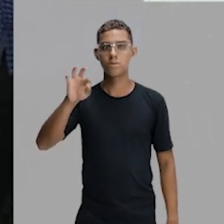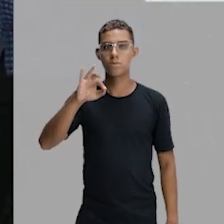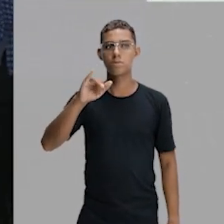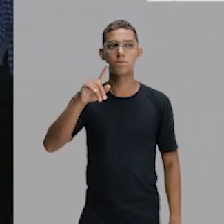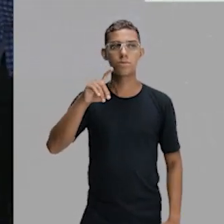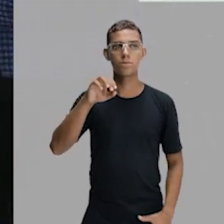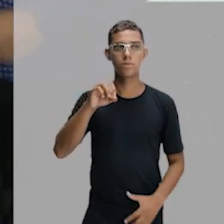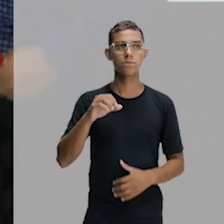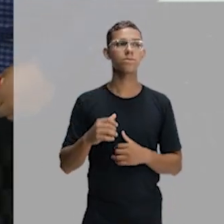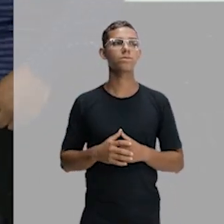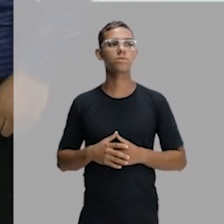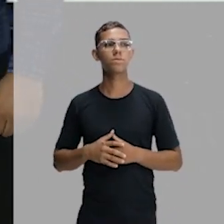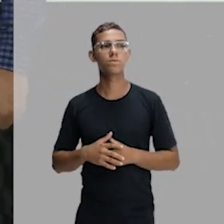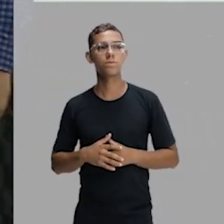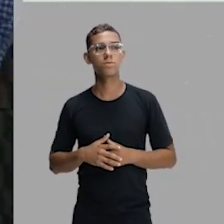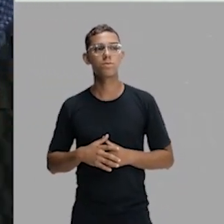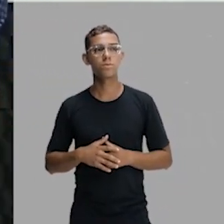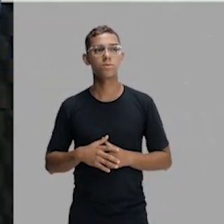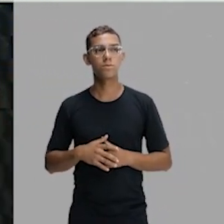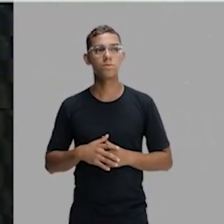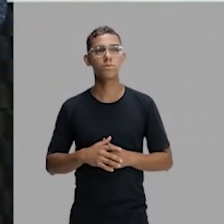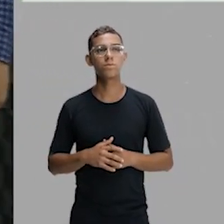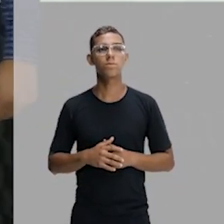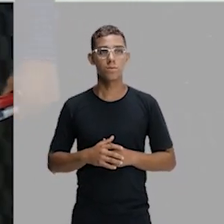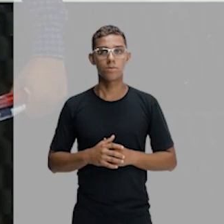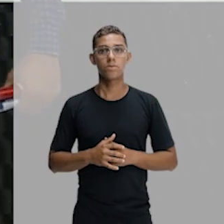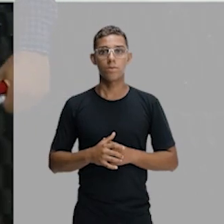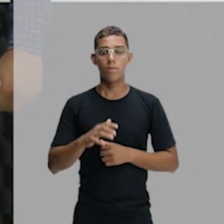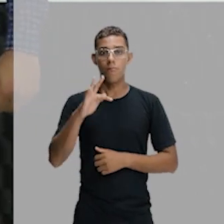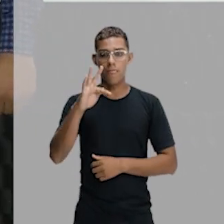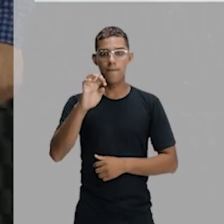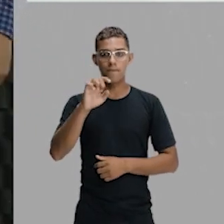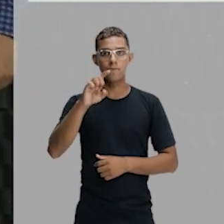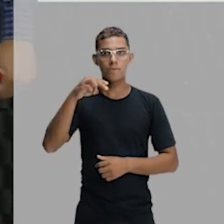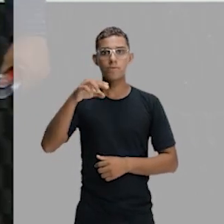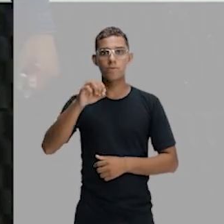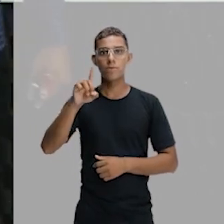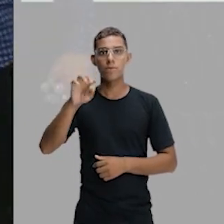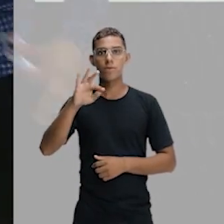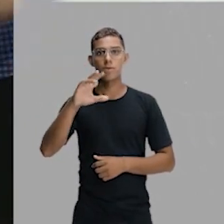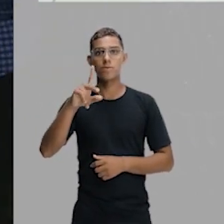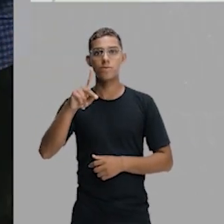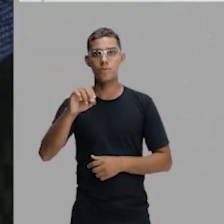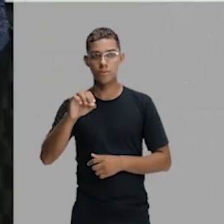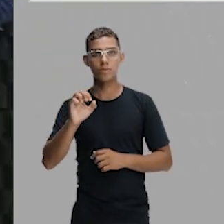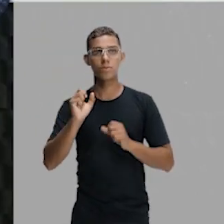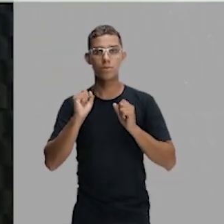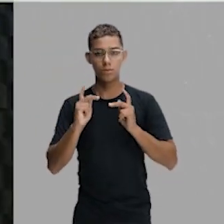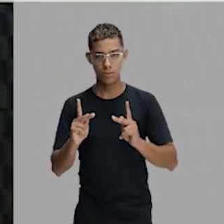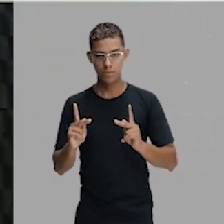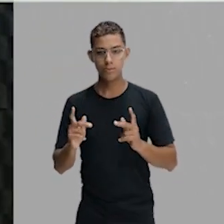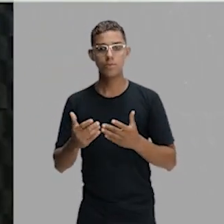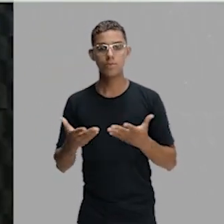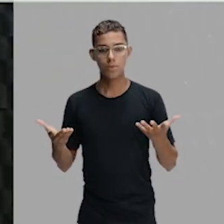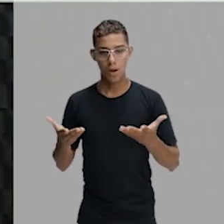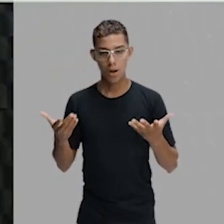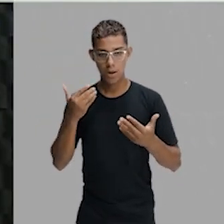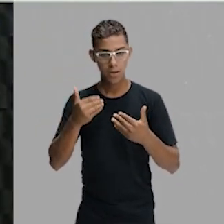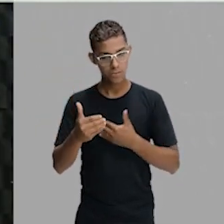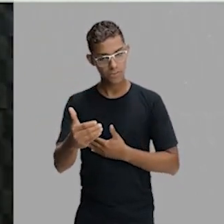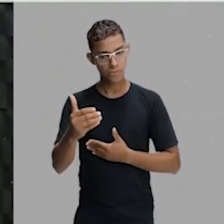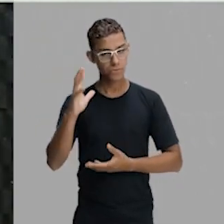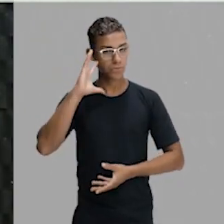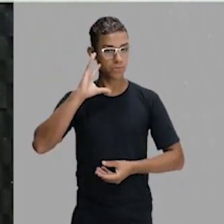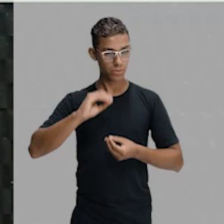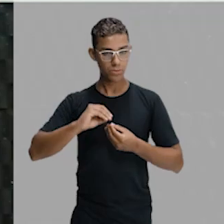visíveis. As características visíveis são o fenótipo. Ok? Então, dito isto, a gente vai dar